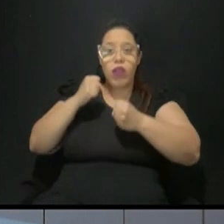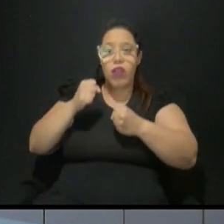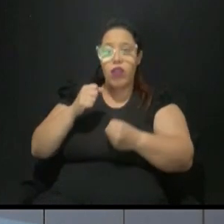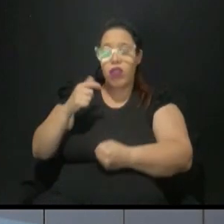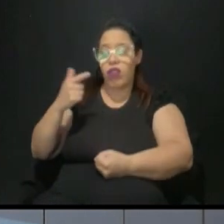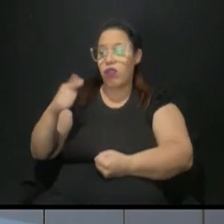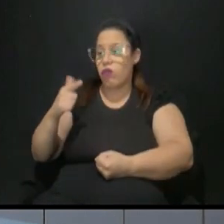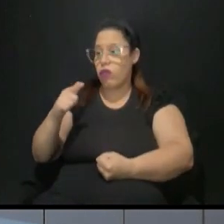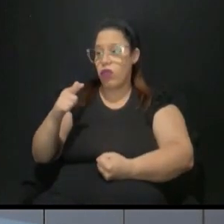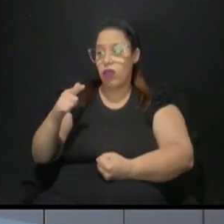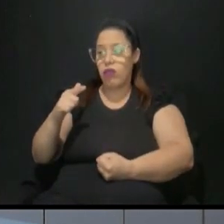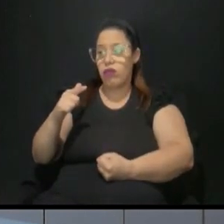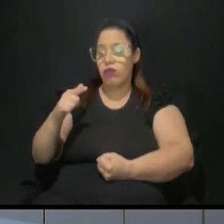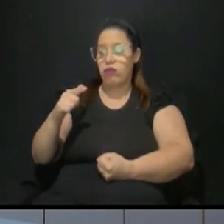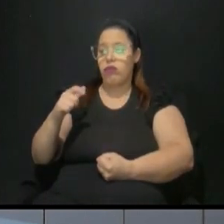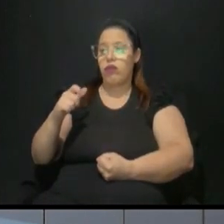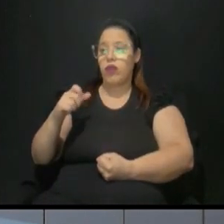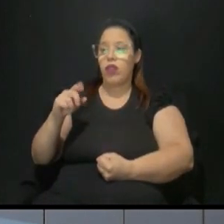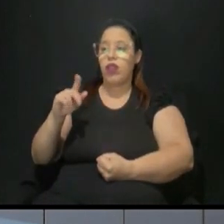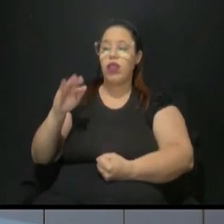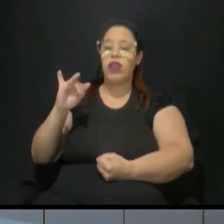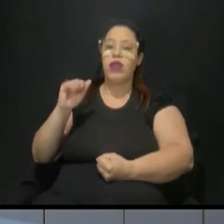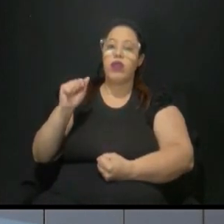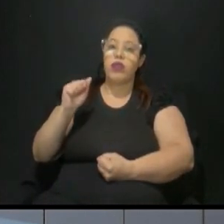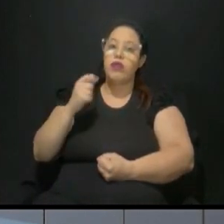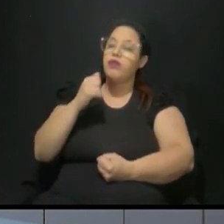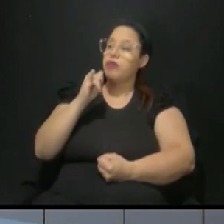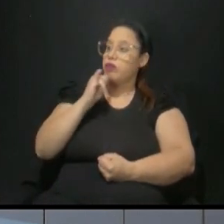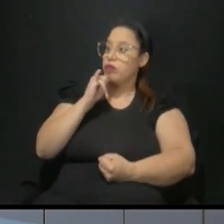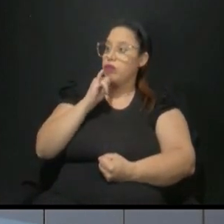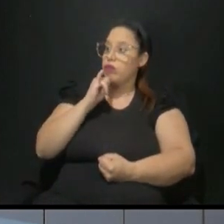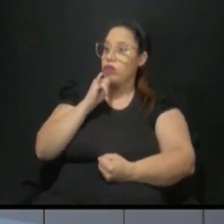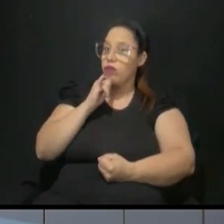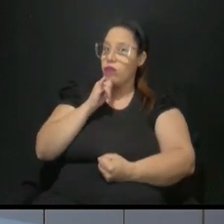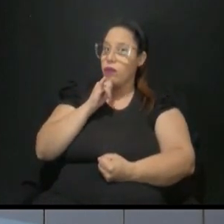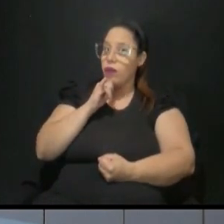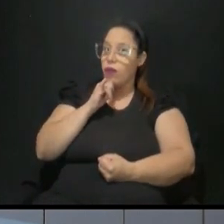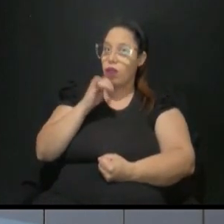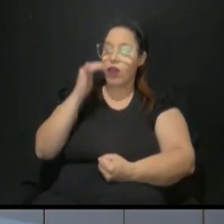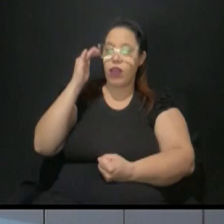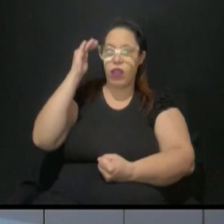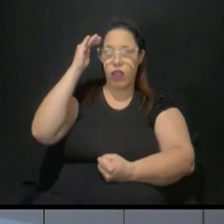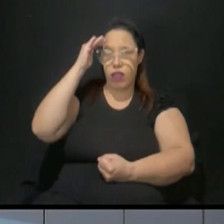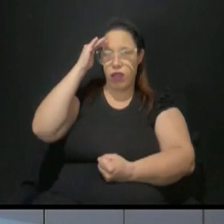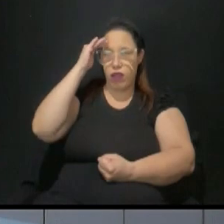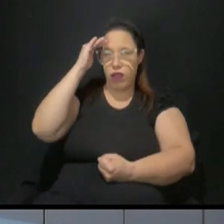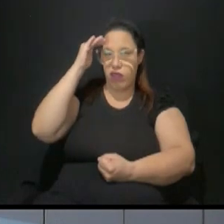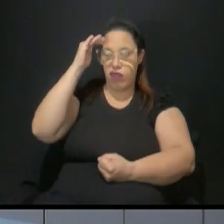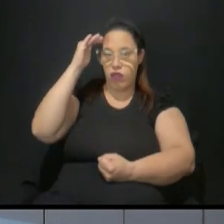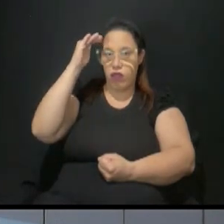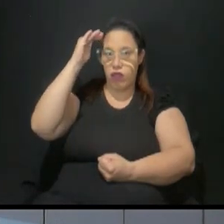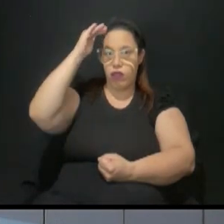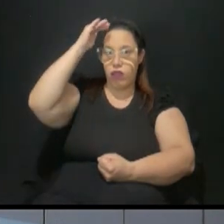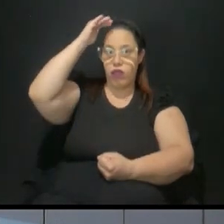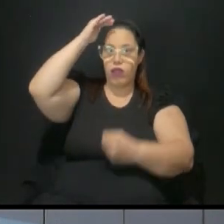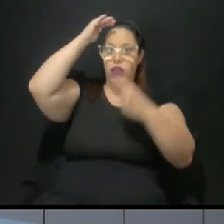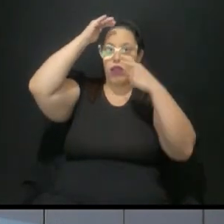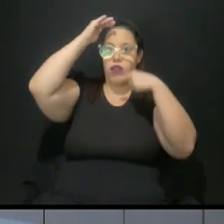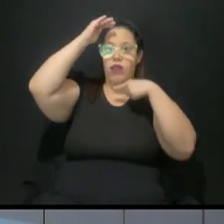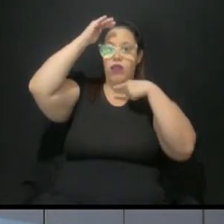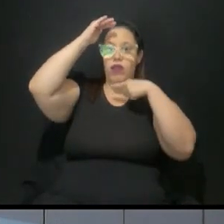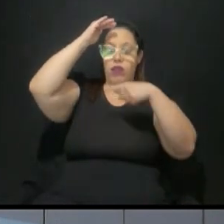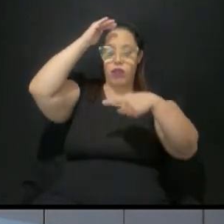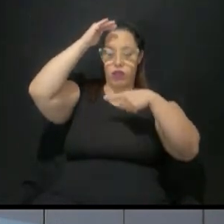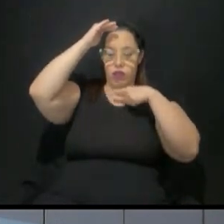não, né? Vou dar um exemplo simples assim. Se ele consegue enxergar o campo visual superior, ele vai ter dificuldade para enxergar a pista e a